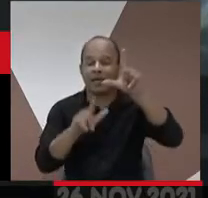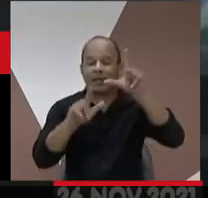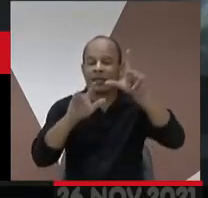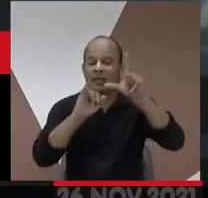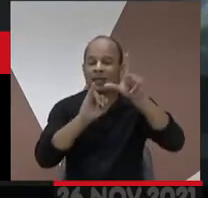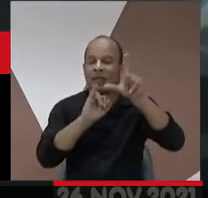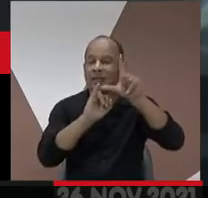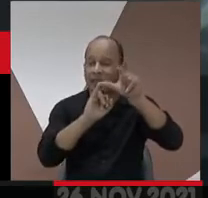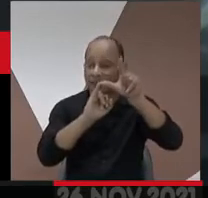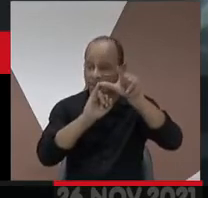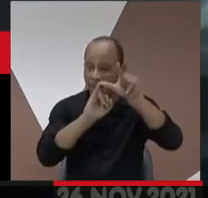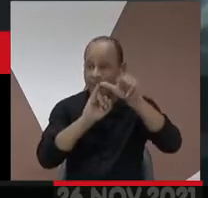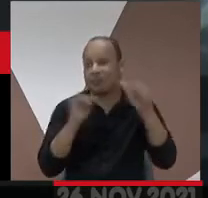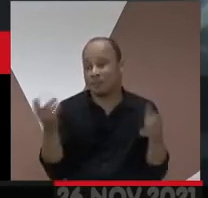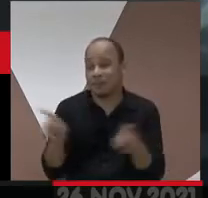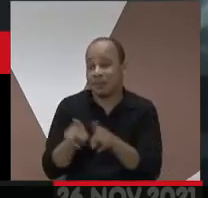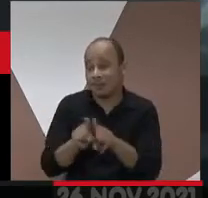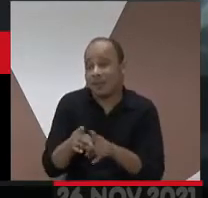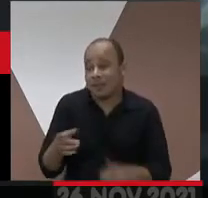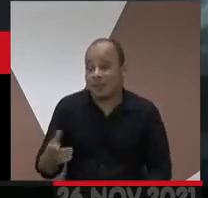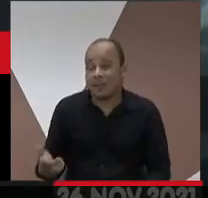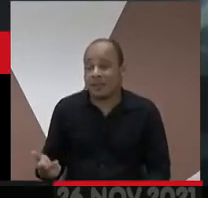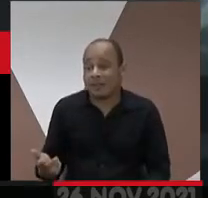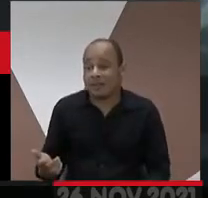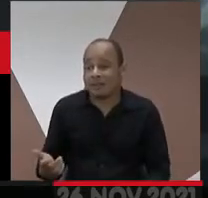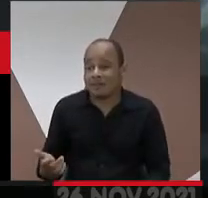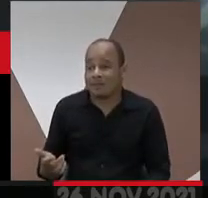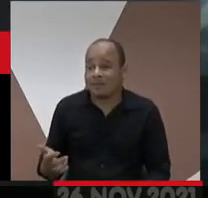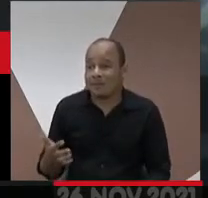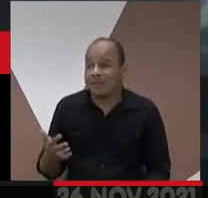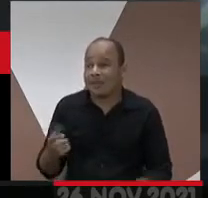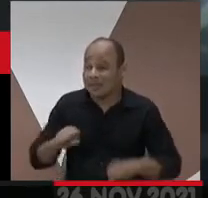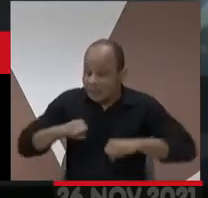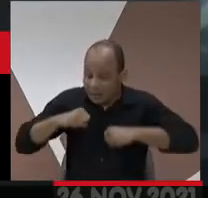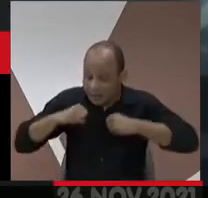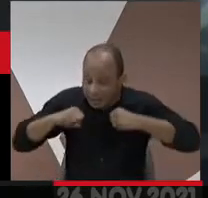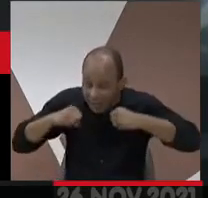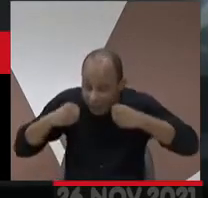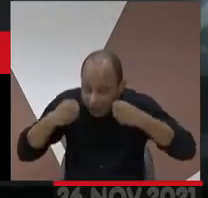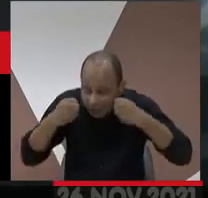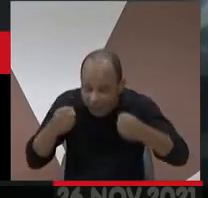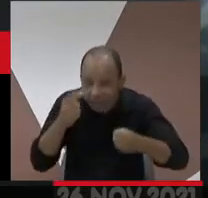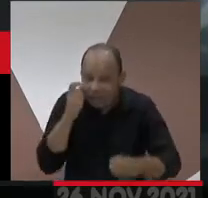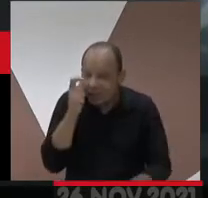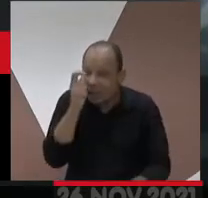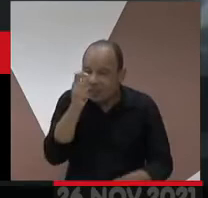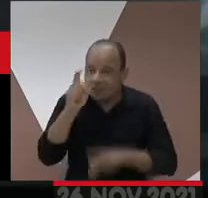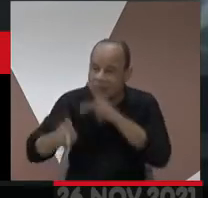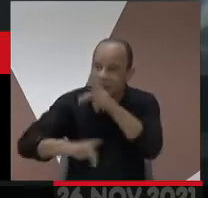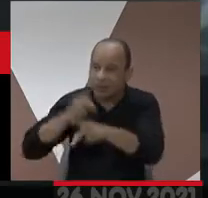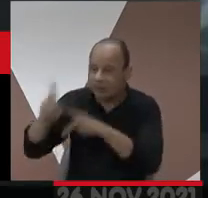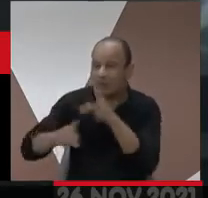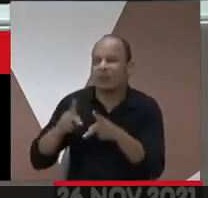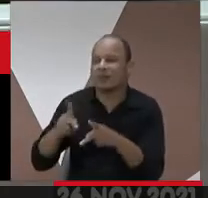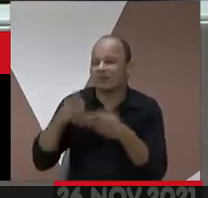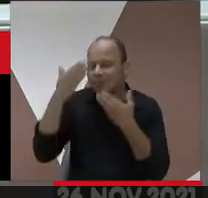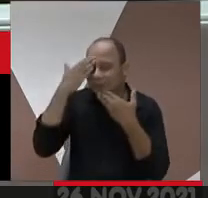dessas oportunidades, para defender o interesse público. Ele tem que prevalecer. Muito obrigado, fique com Deus.